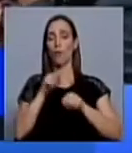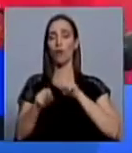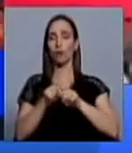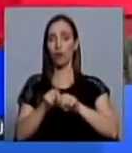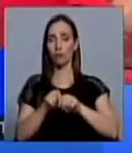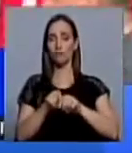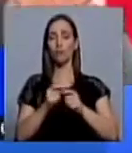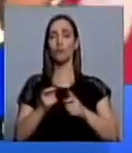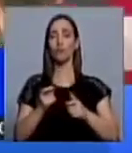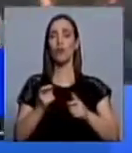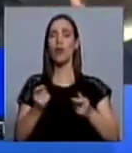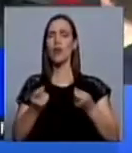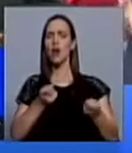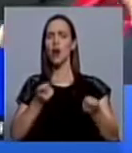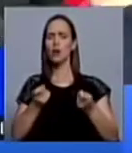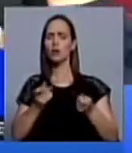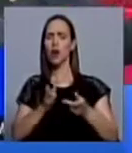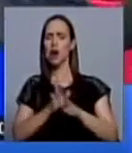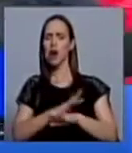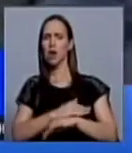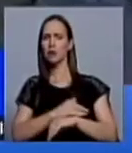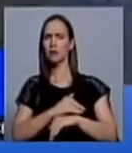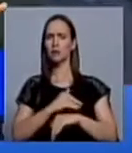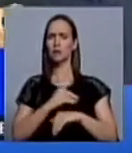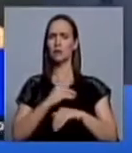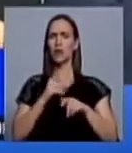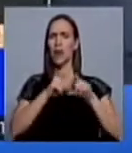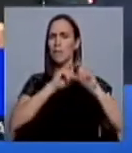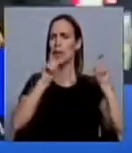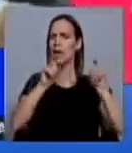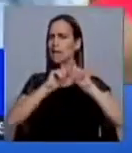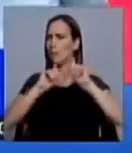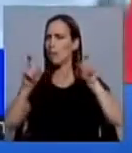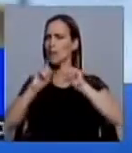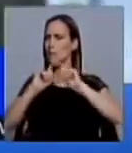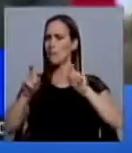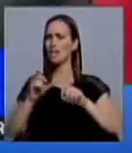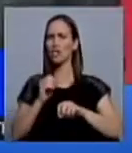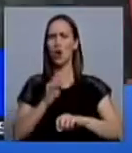negócios obscuros, cascatas de empresas offshore,